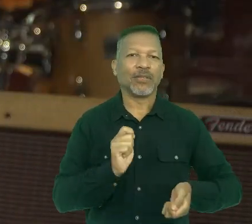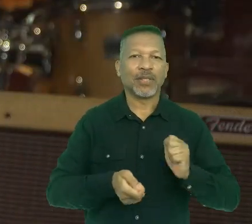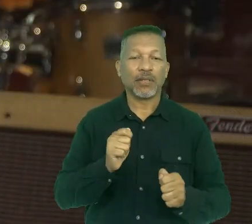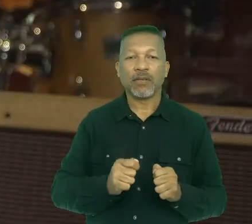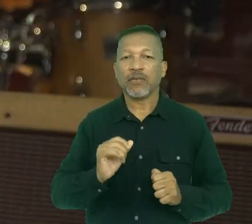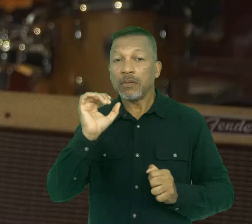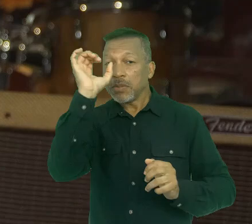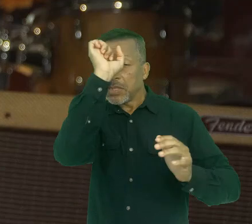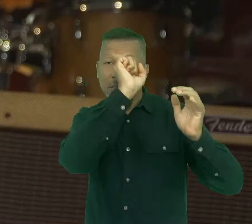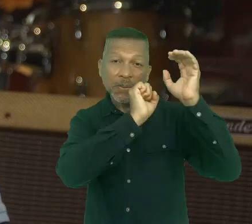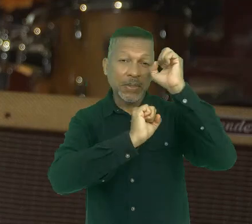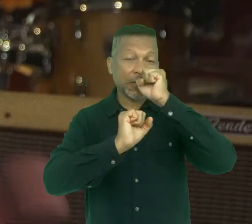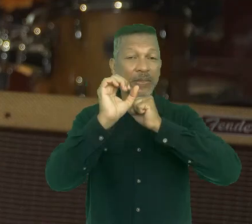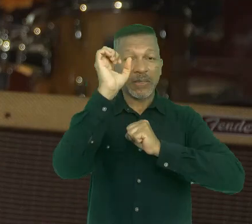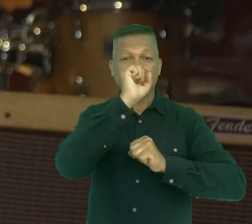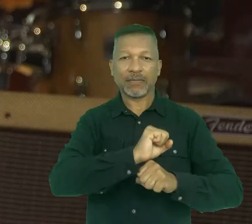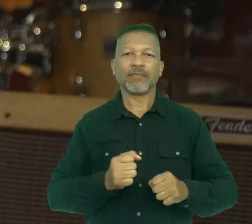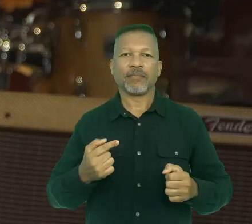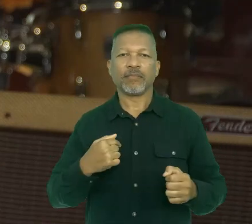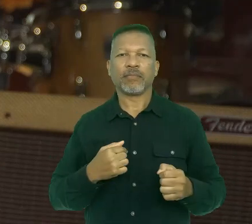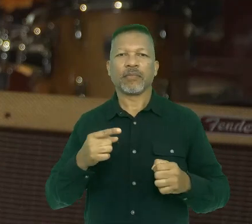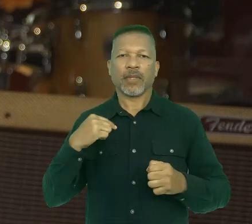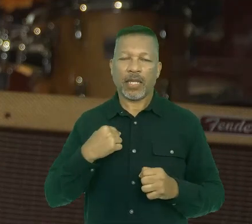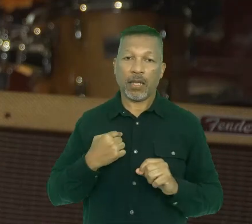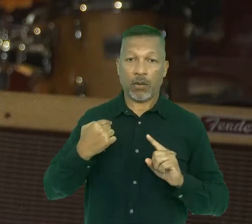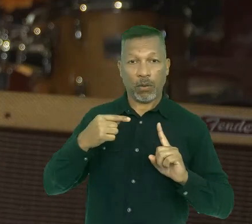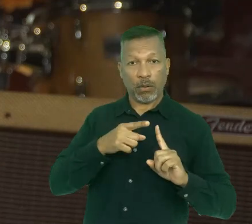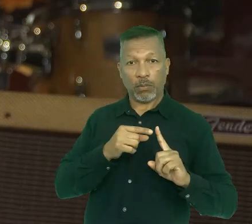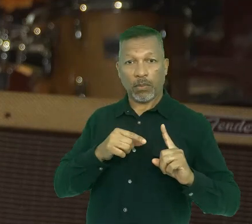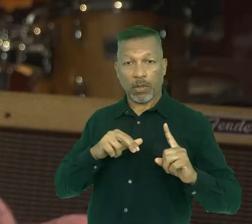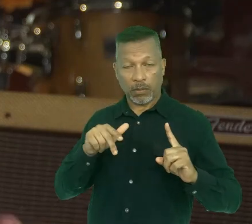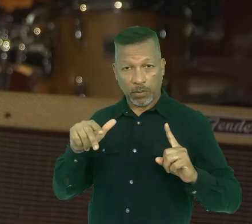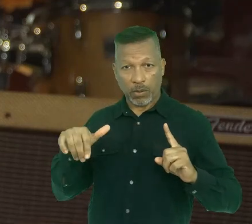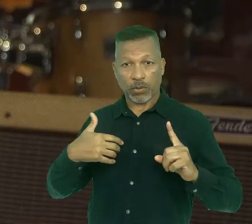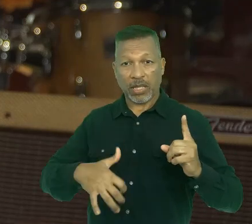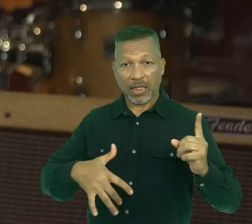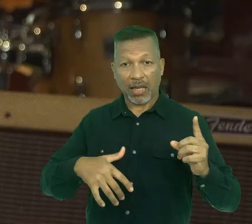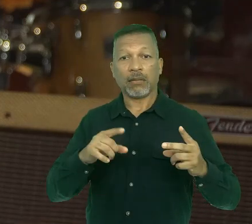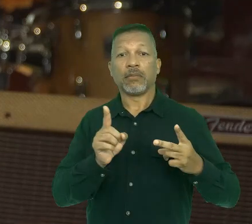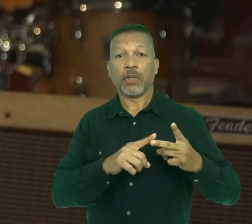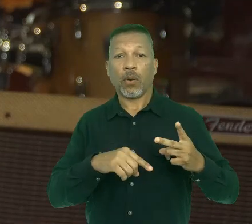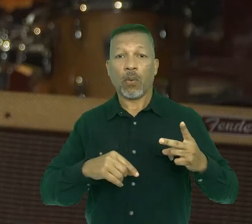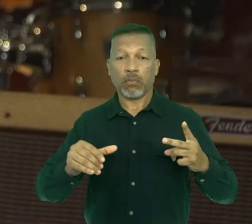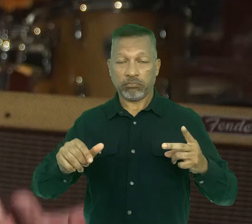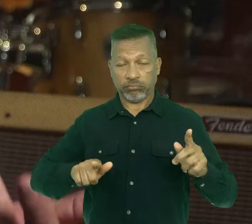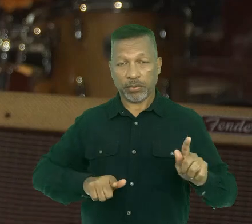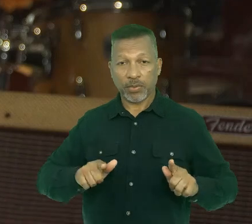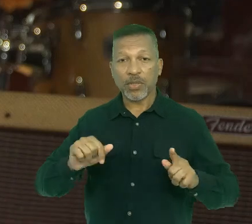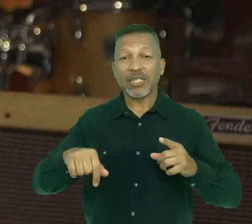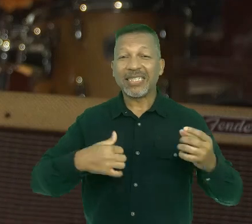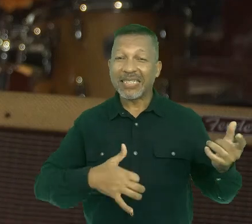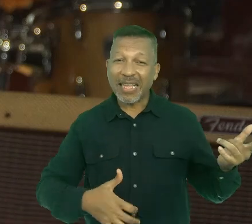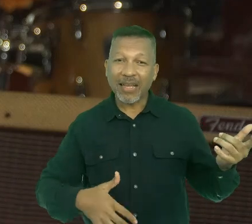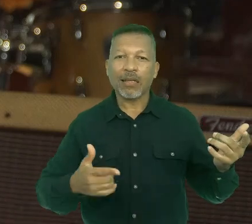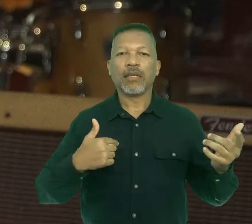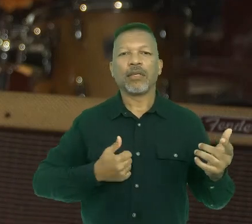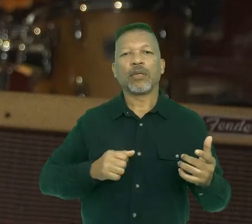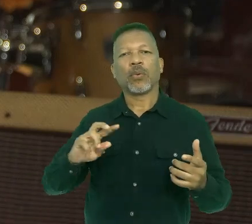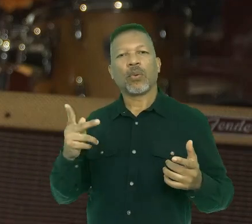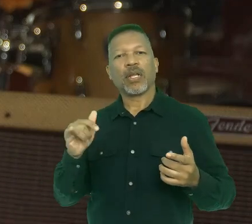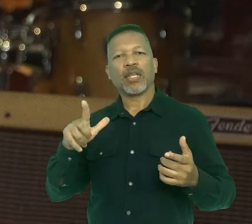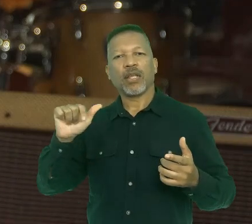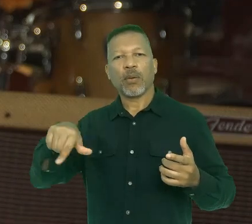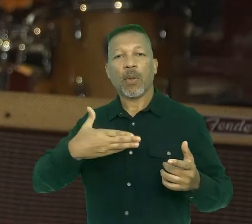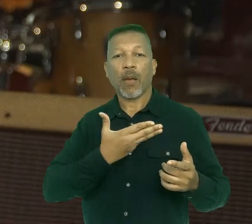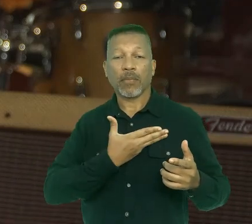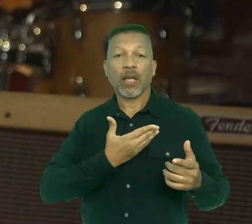fui aprendendo. Nós éramos irmãos. Meu irmão guitarra, meu primo guitarra e o Elinho, que era um amigo antigo,